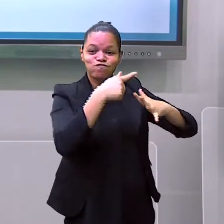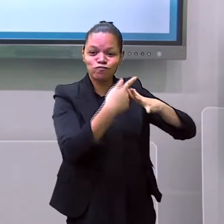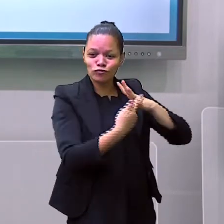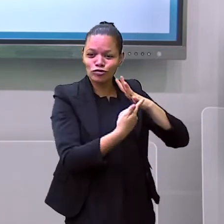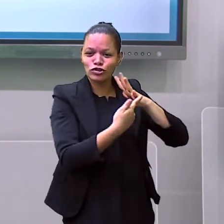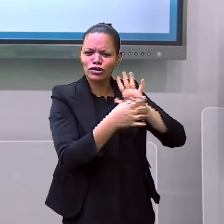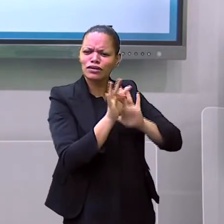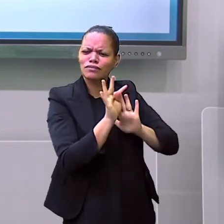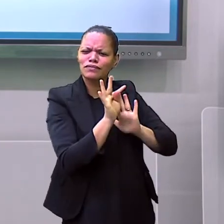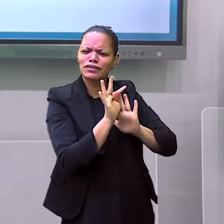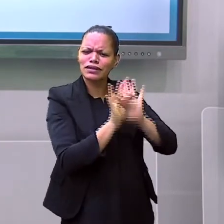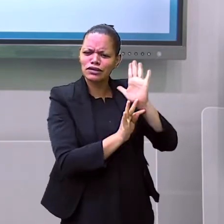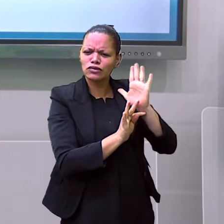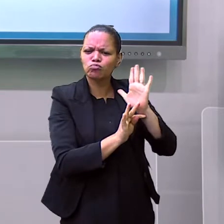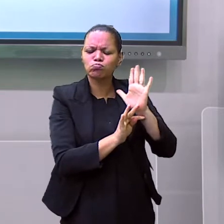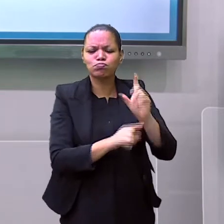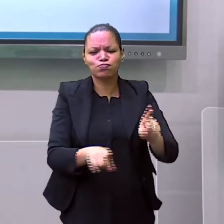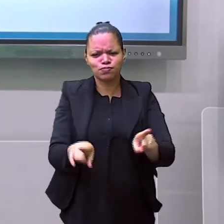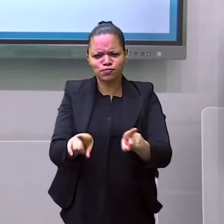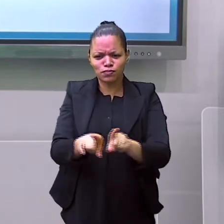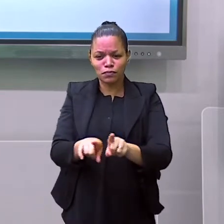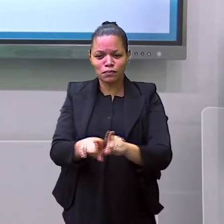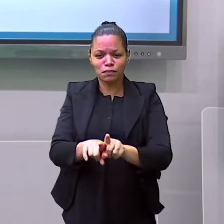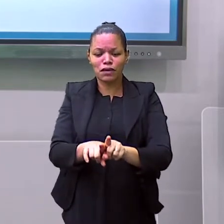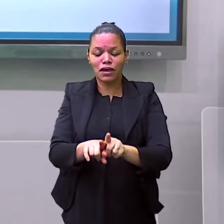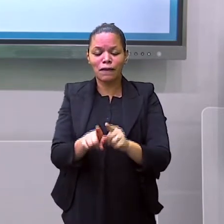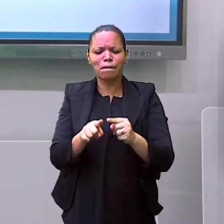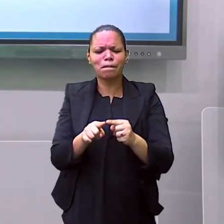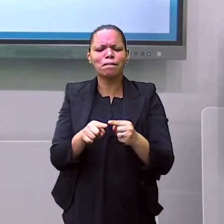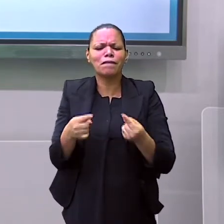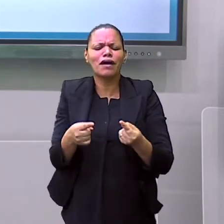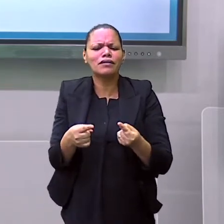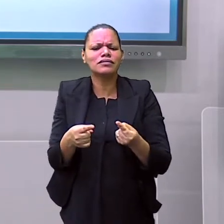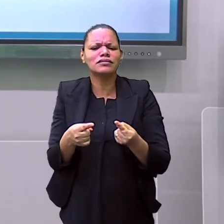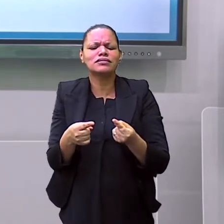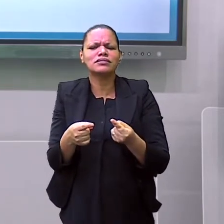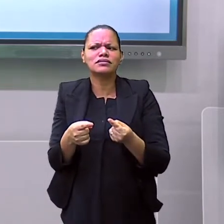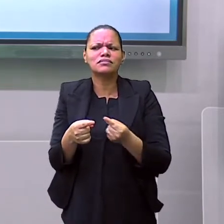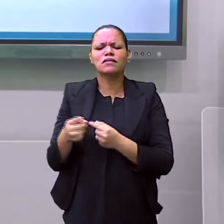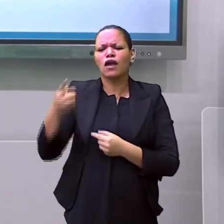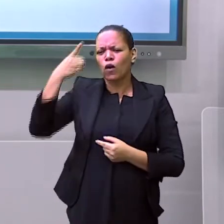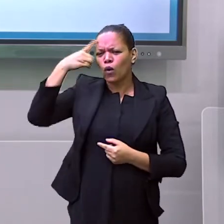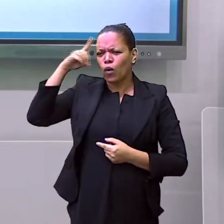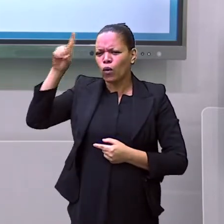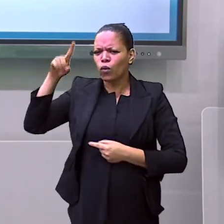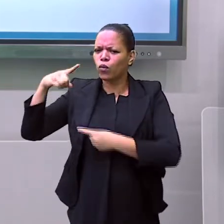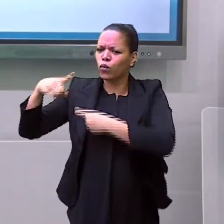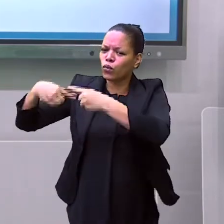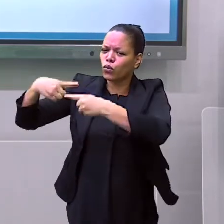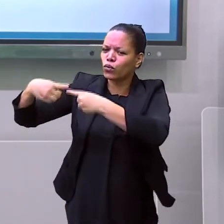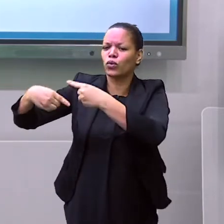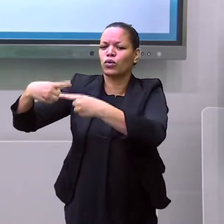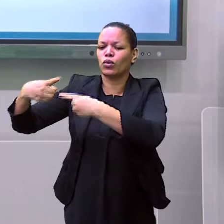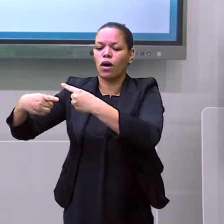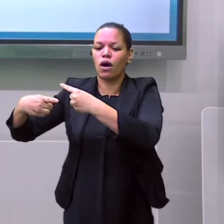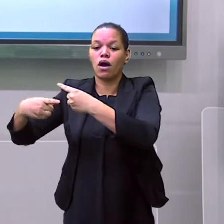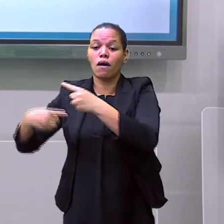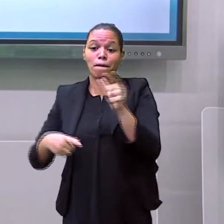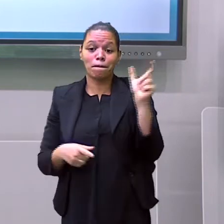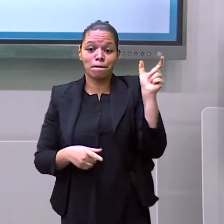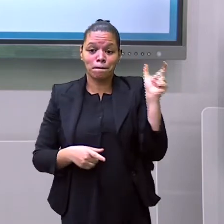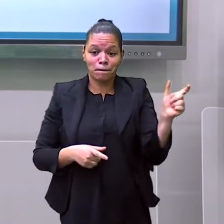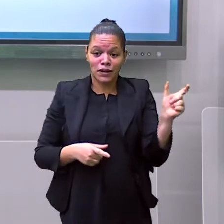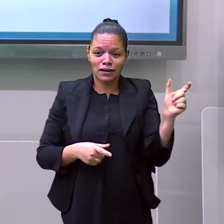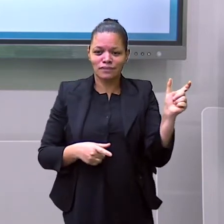do latim, e aí ela faz referência da palavra dia. Então, é como se você relatasse os